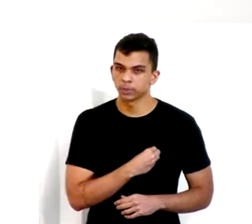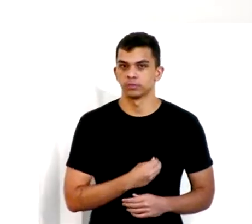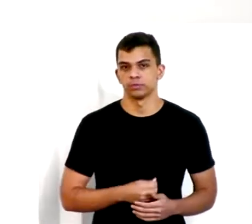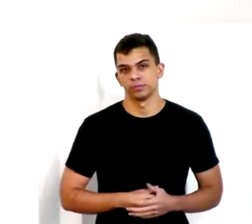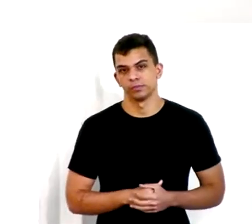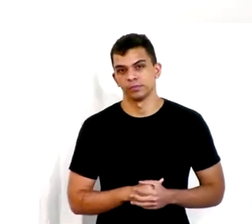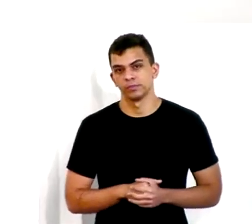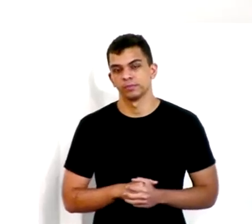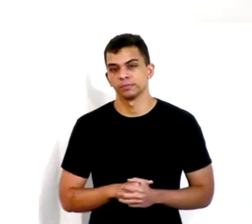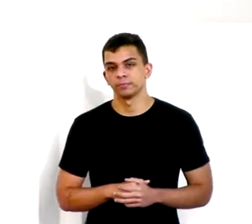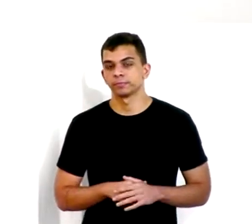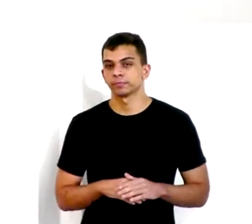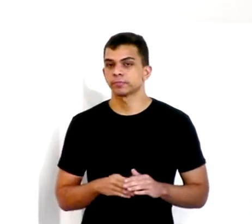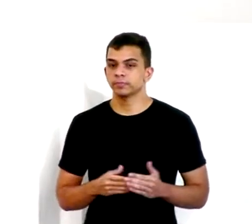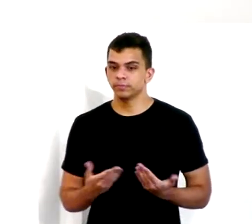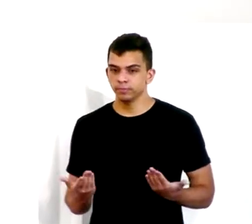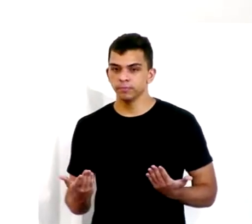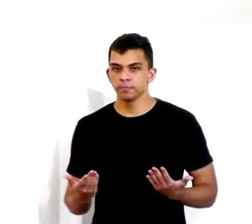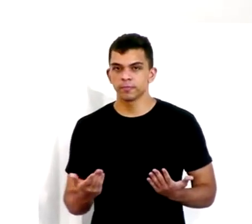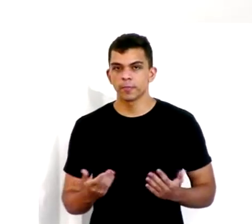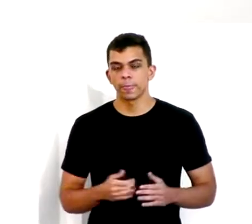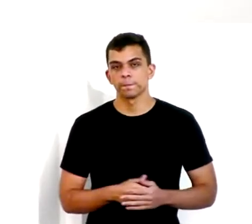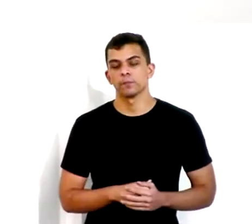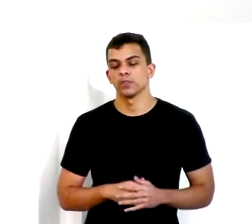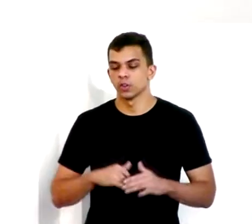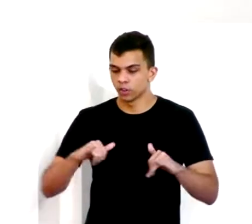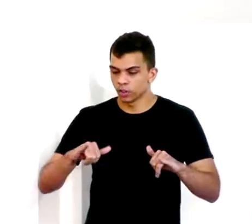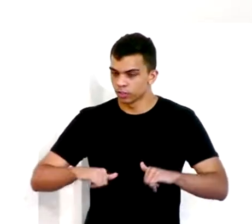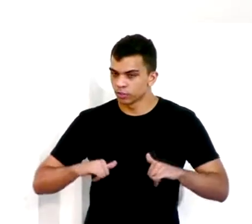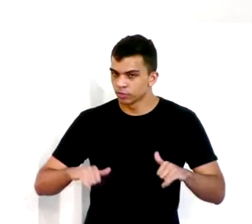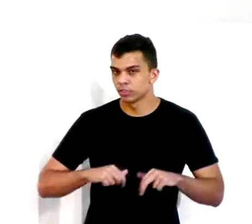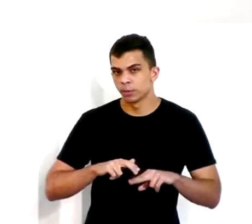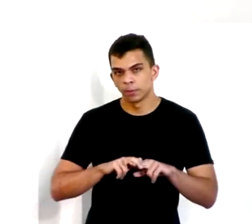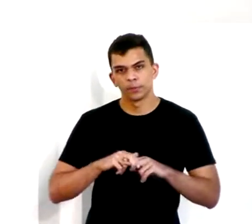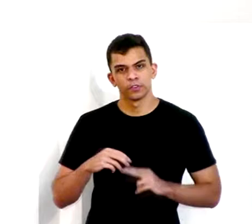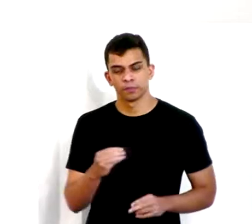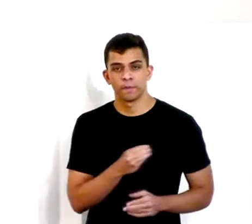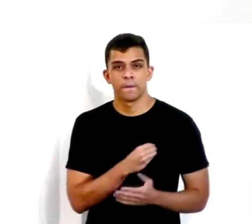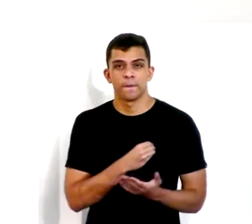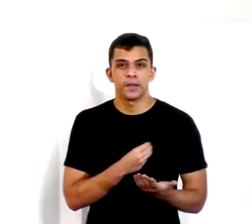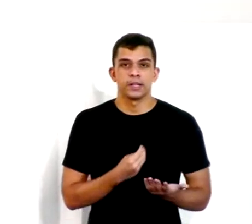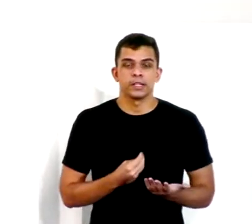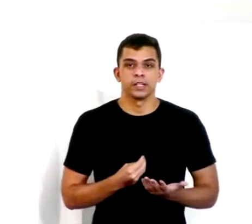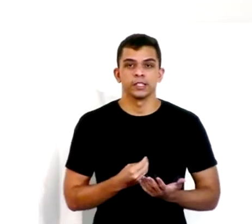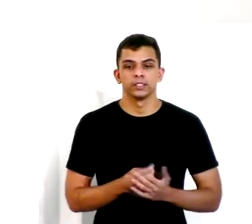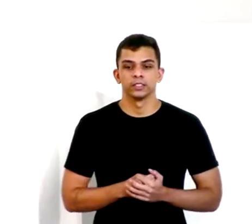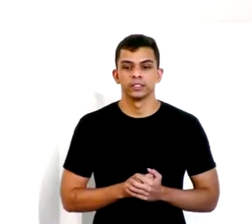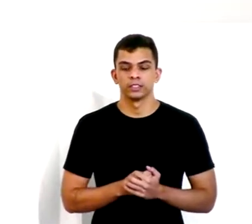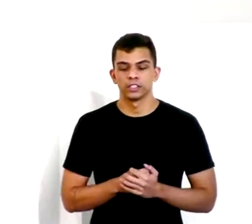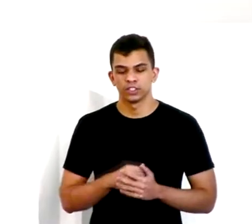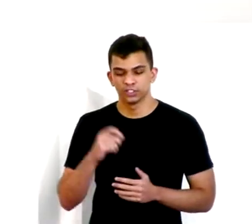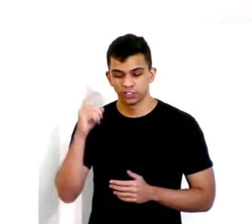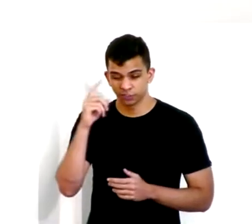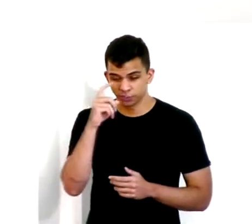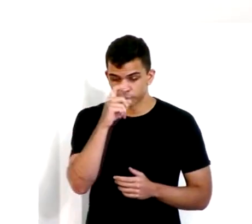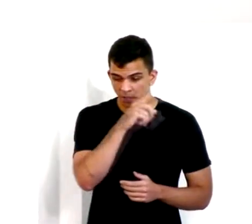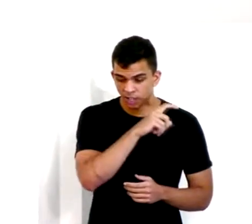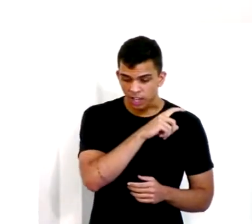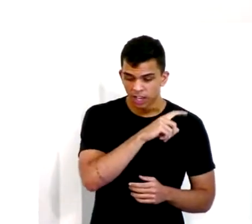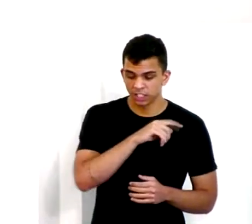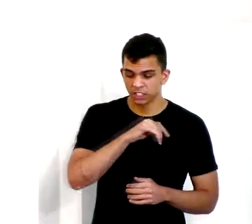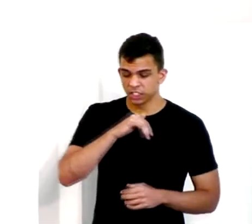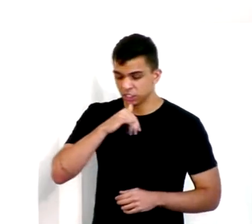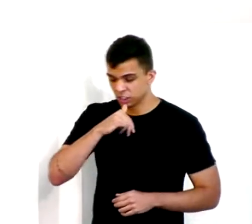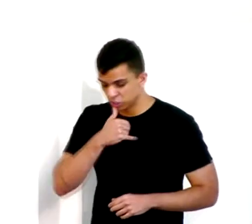ele está colhendo os sofrimentos, a dificuldade, a tristeza, por causa